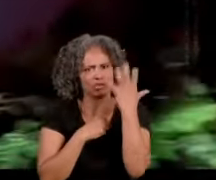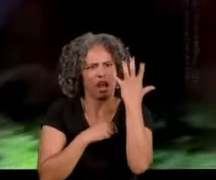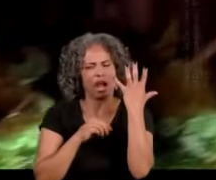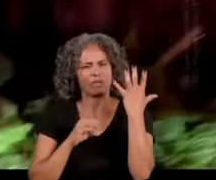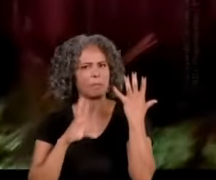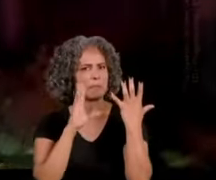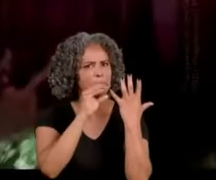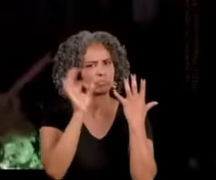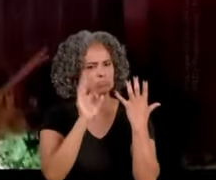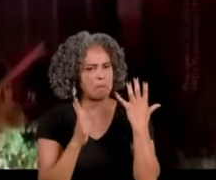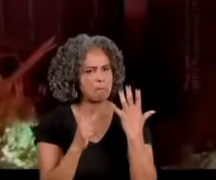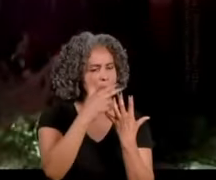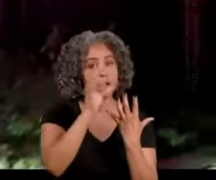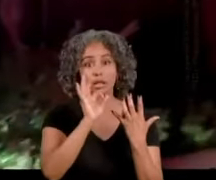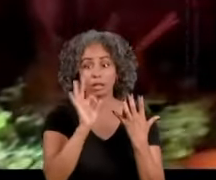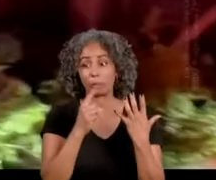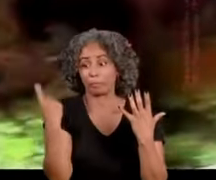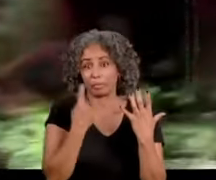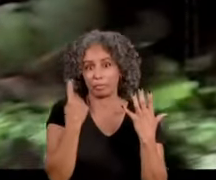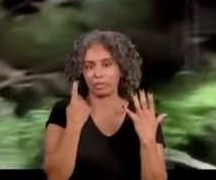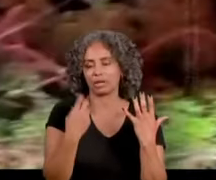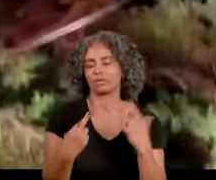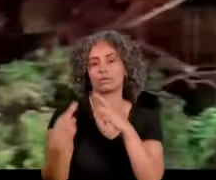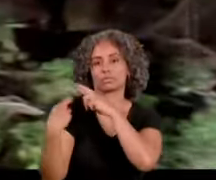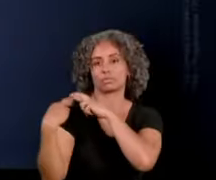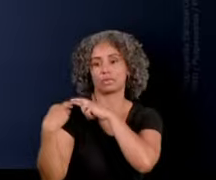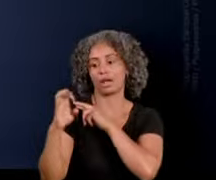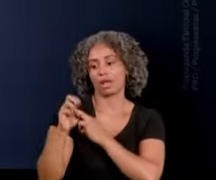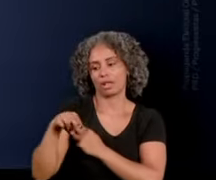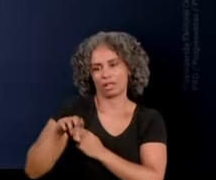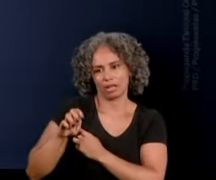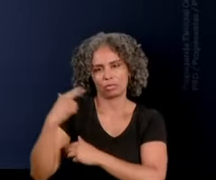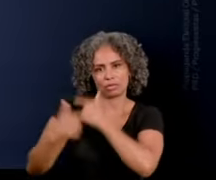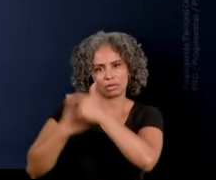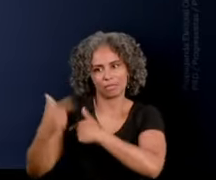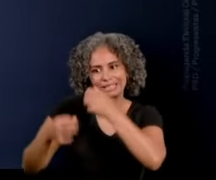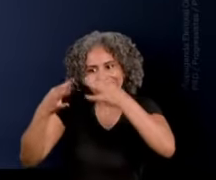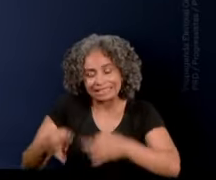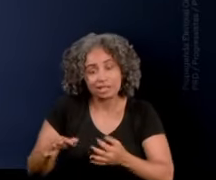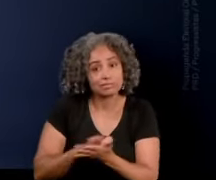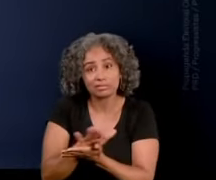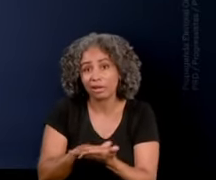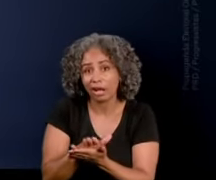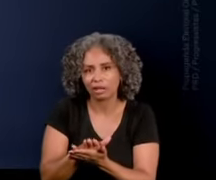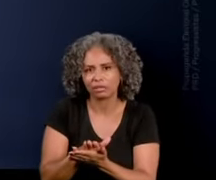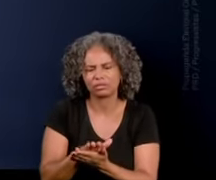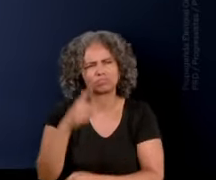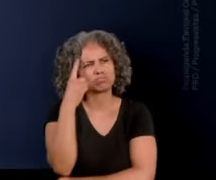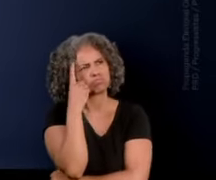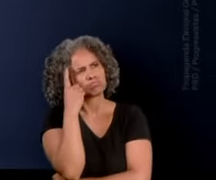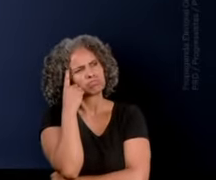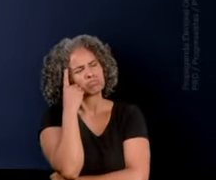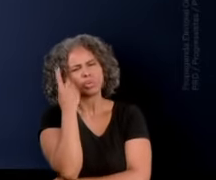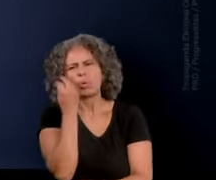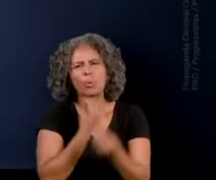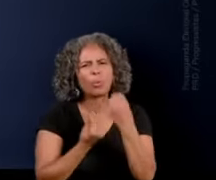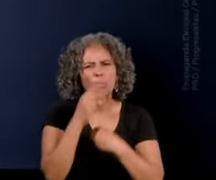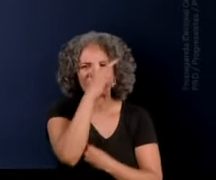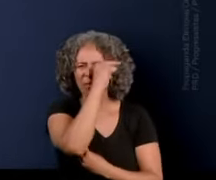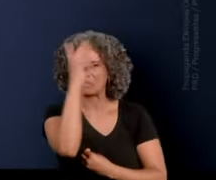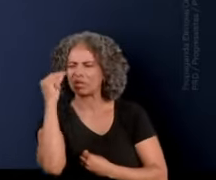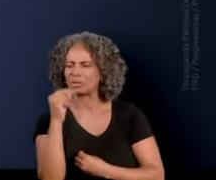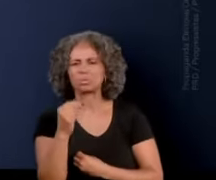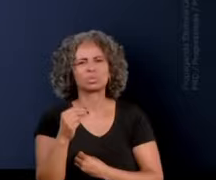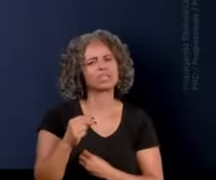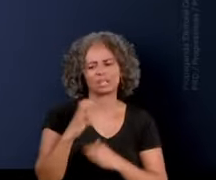que esperar a Enel, que não está fazendo o serviço adequado. Aí você pergunta, então por que a prefeitura não tira a Enel de São